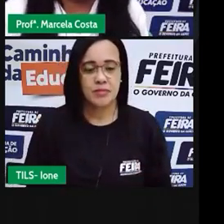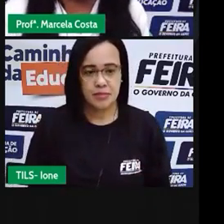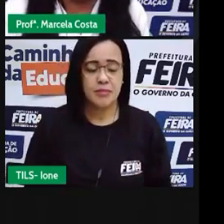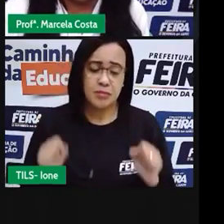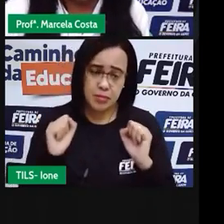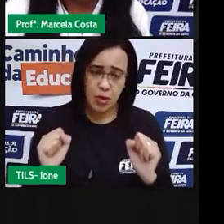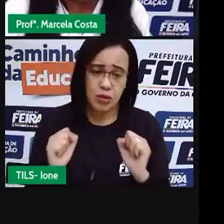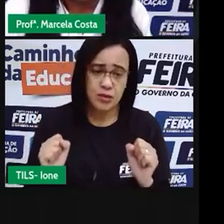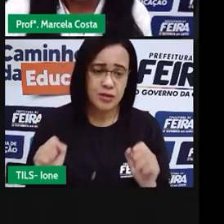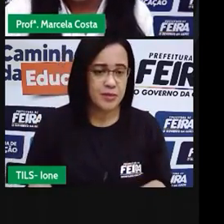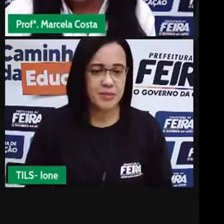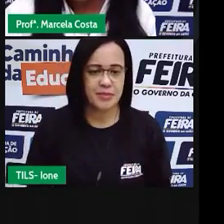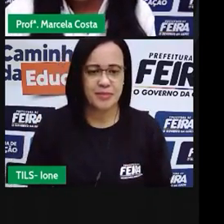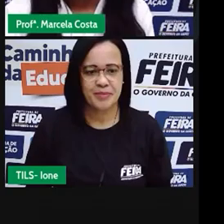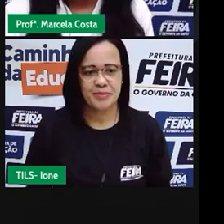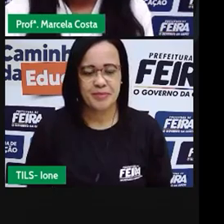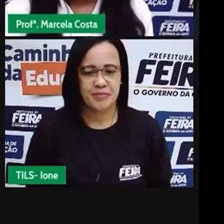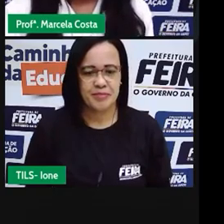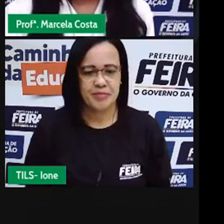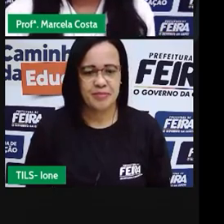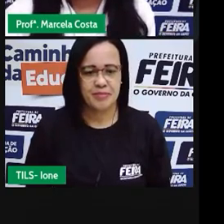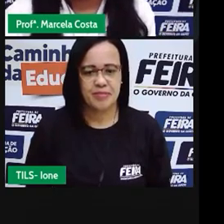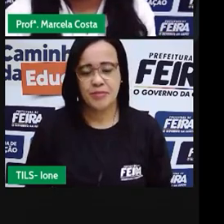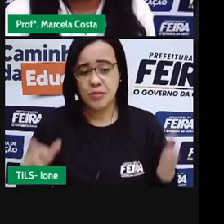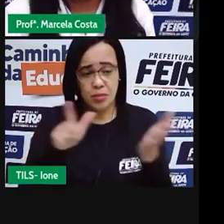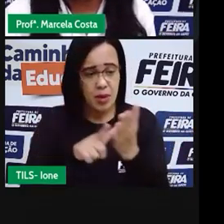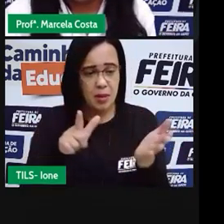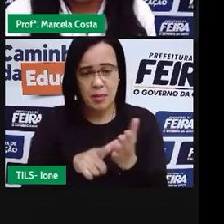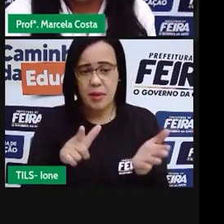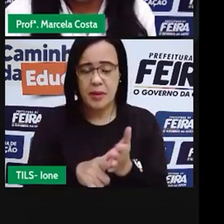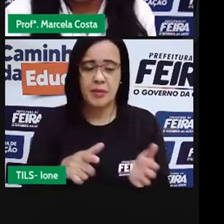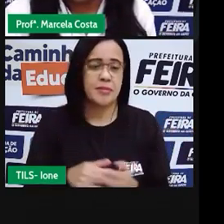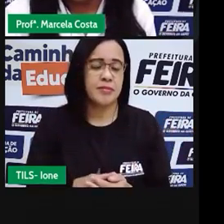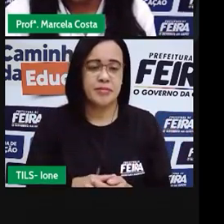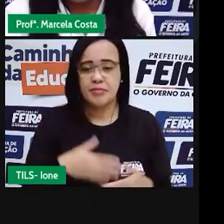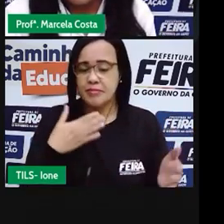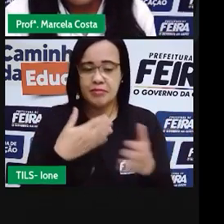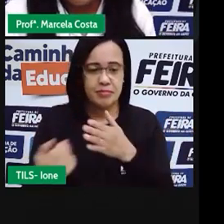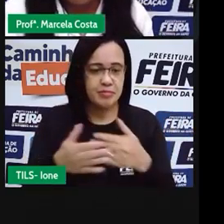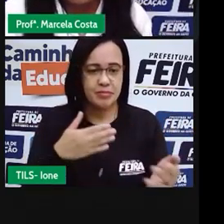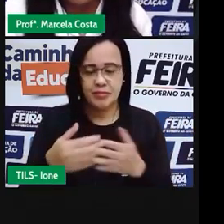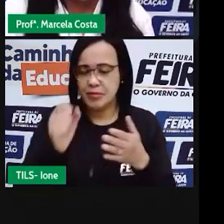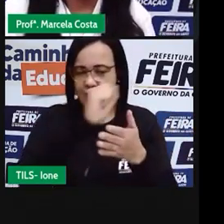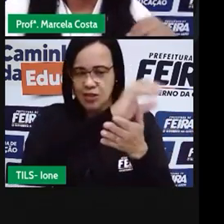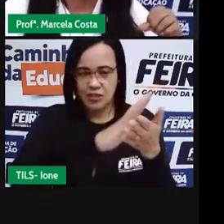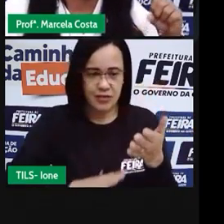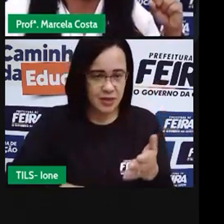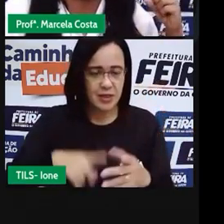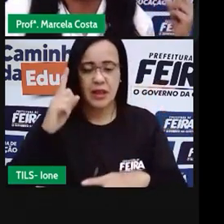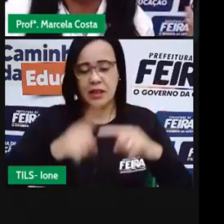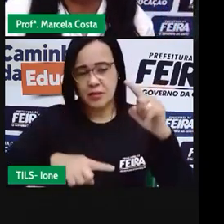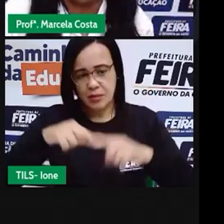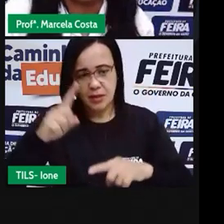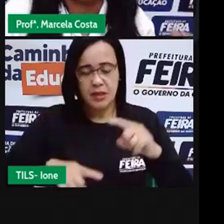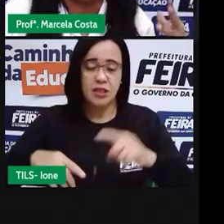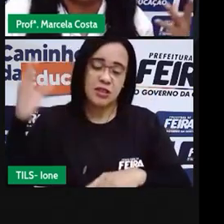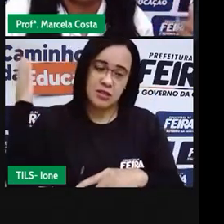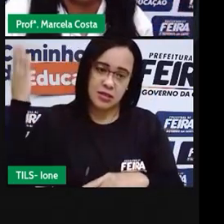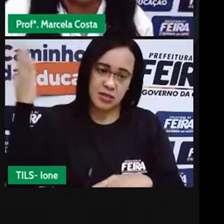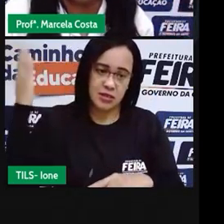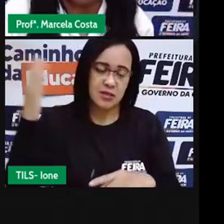chapéu. Vamos lá? Você vai precisar de uma folha. Pode ser uma folha de